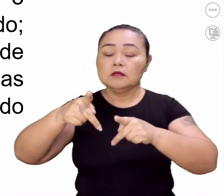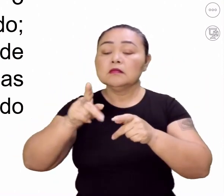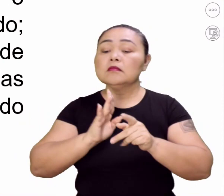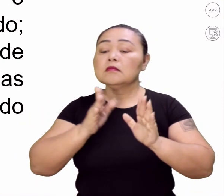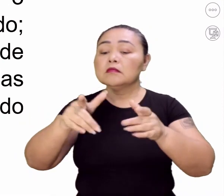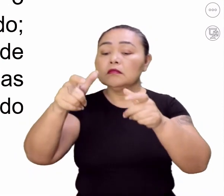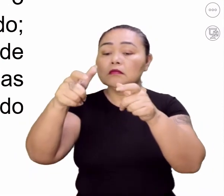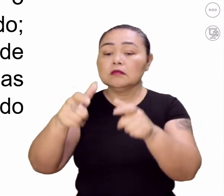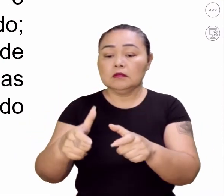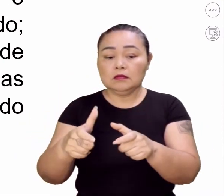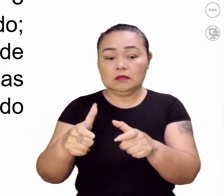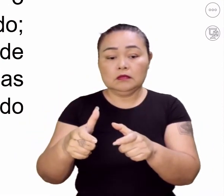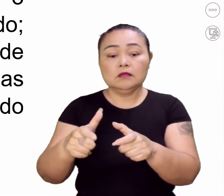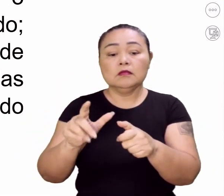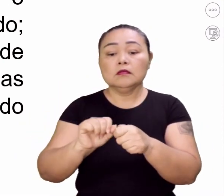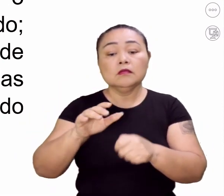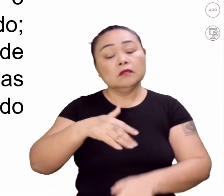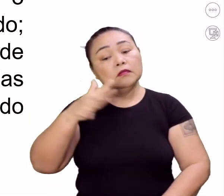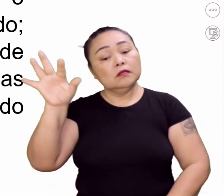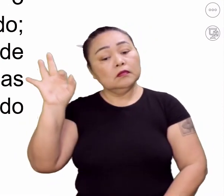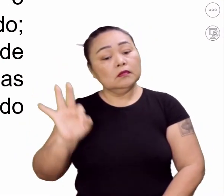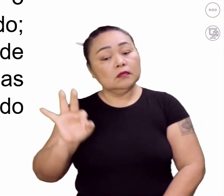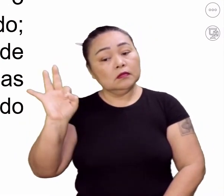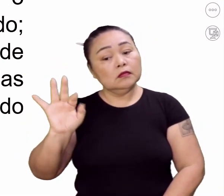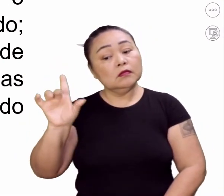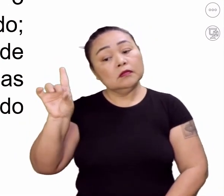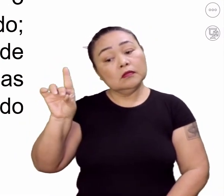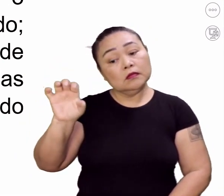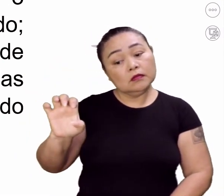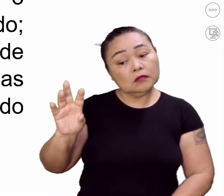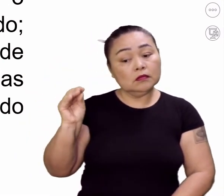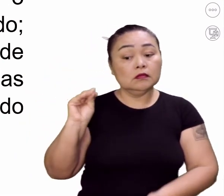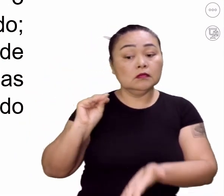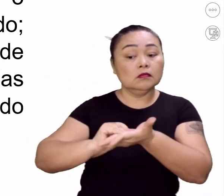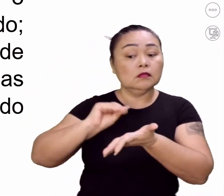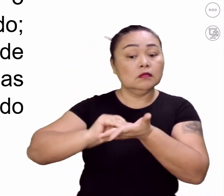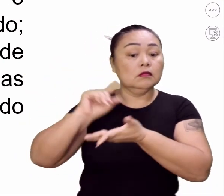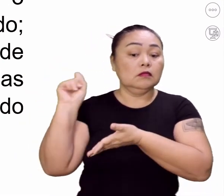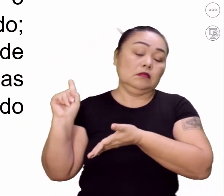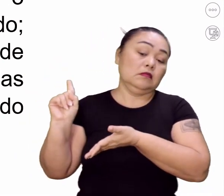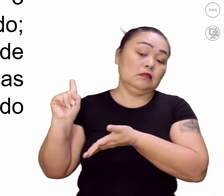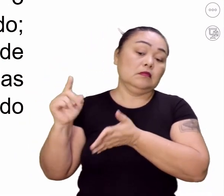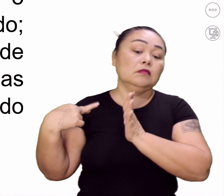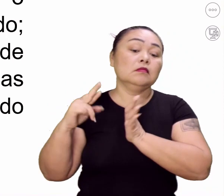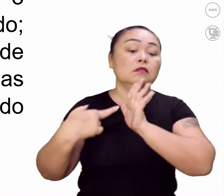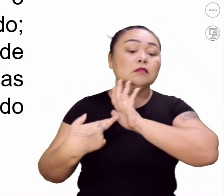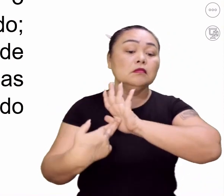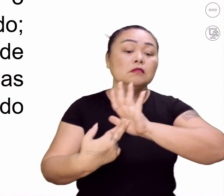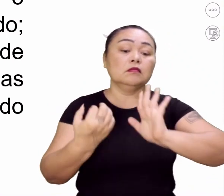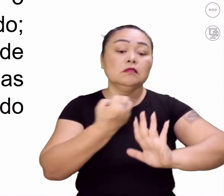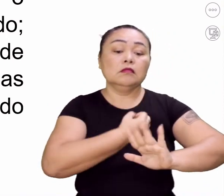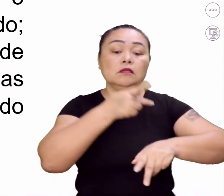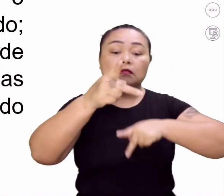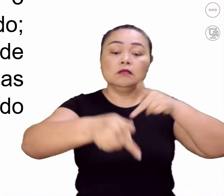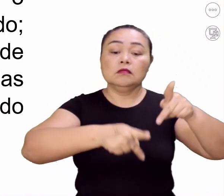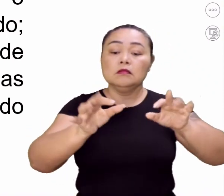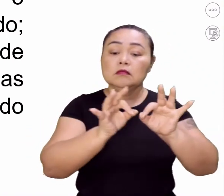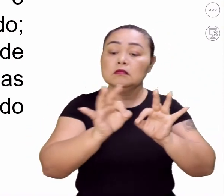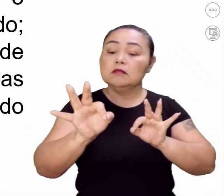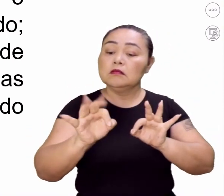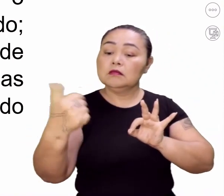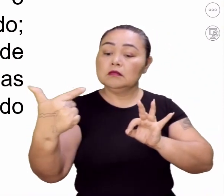populacional em um espaço. De um lado, temos as taxas de, que representam o número de habitantes